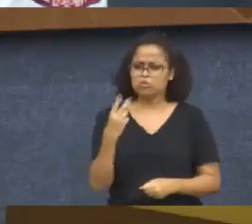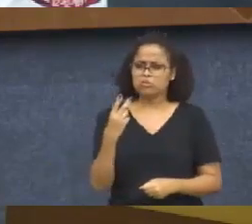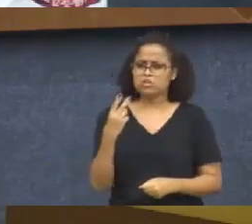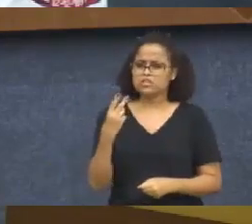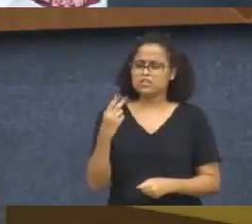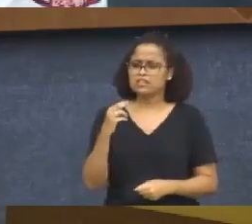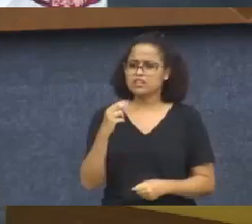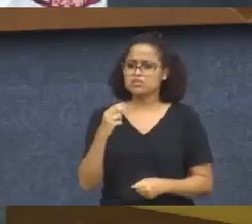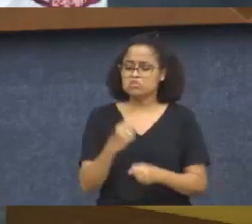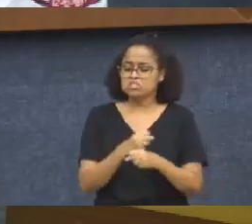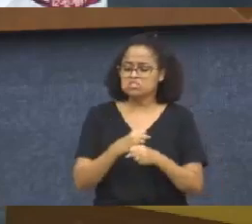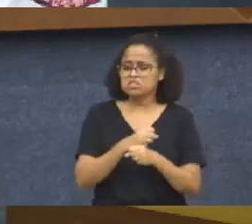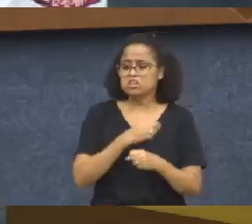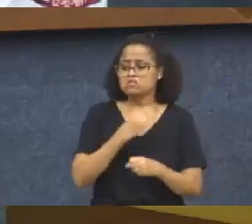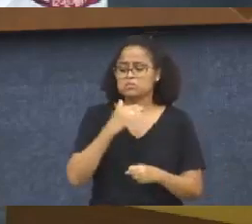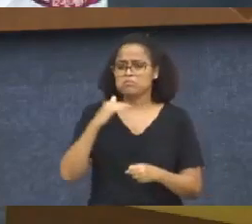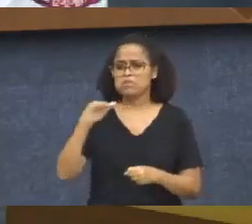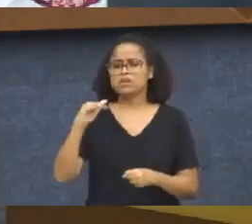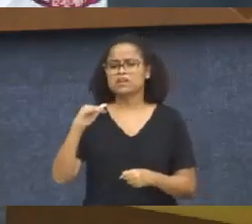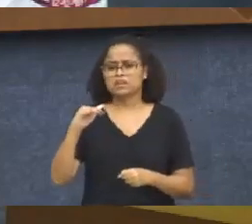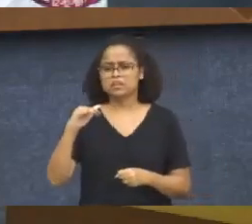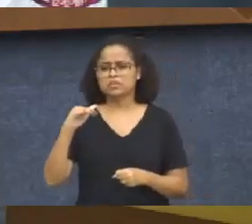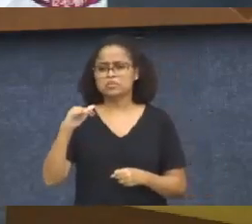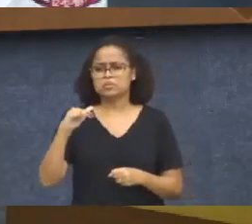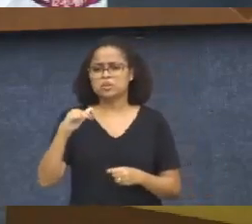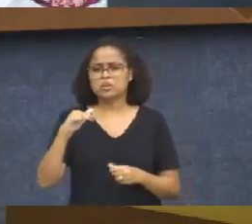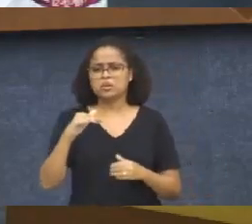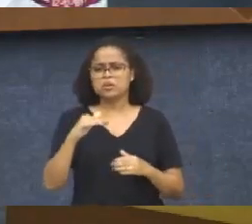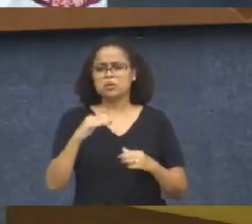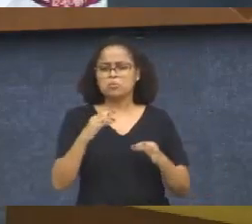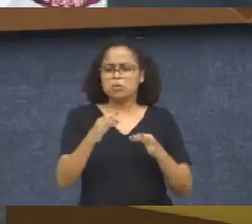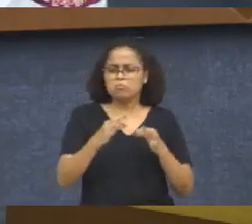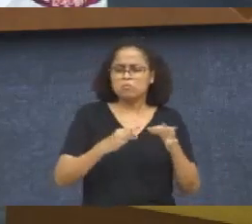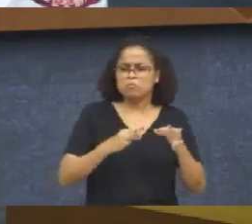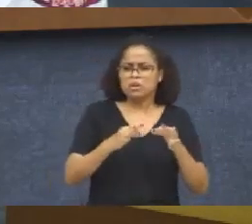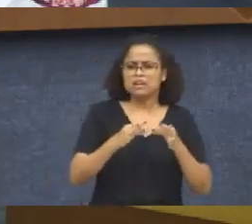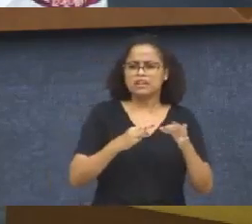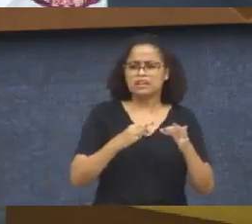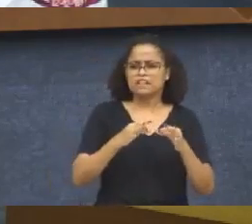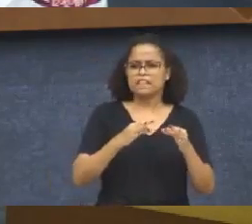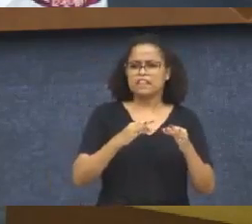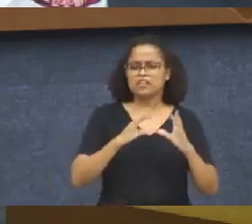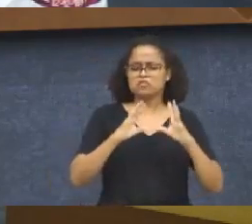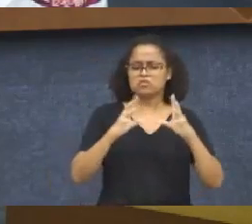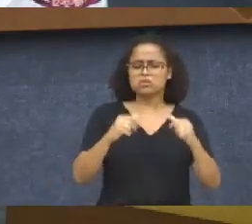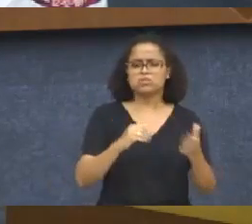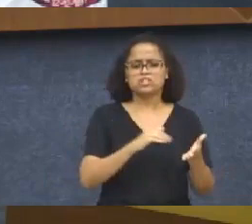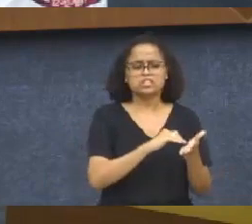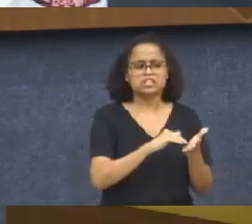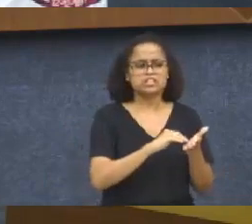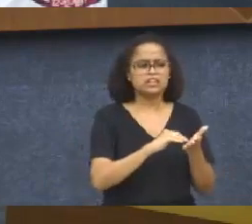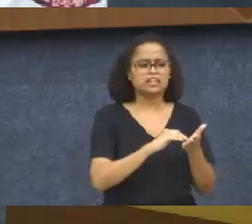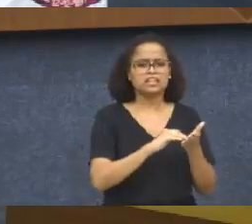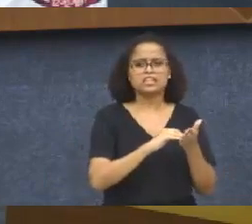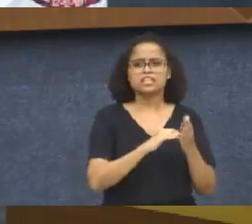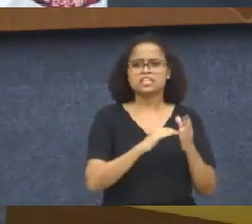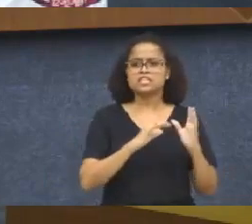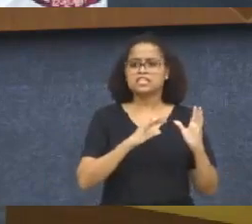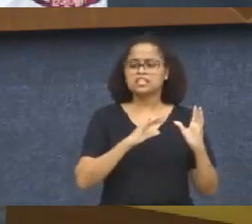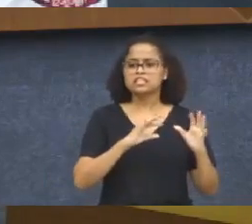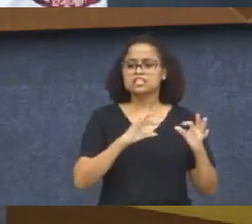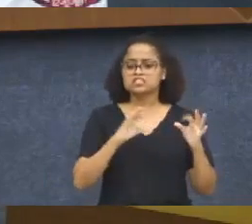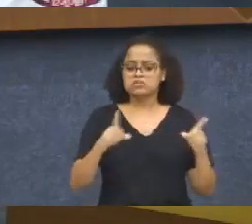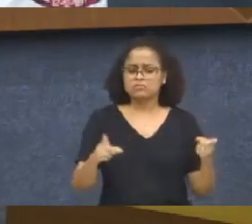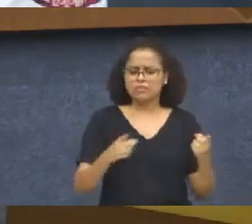elaborou todo o plano de transição, todas as secretarias estão envolvidas, e agora o que a gente está cobrando é da Secretaria de